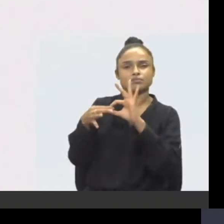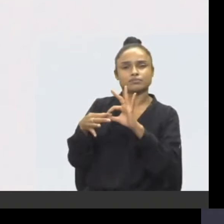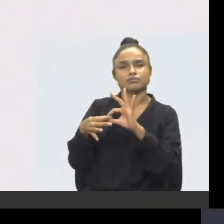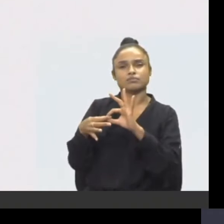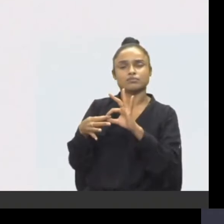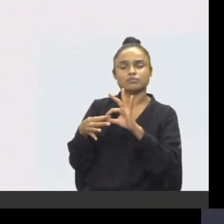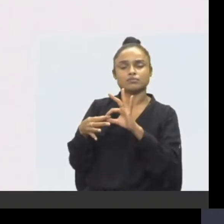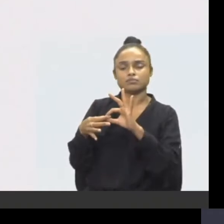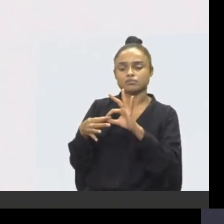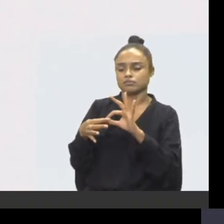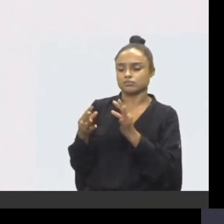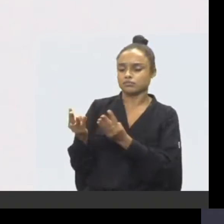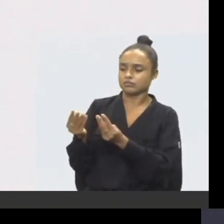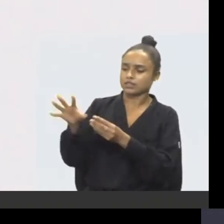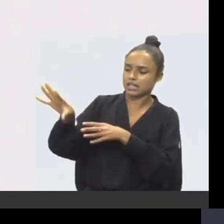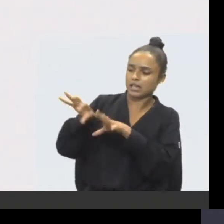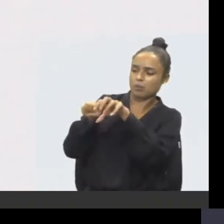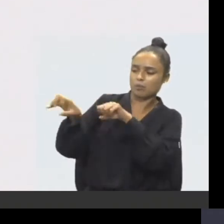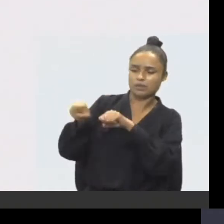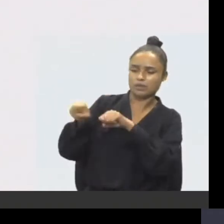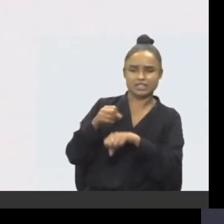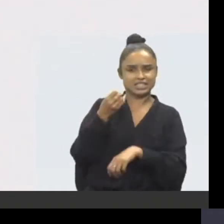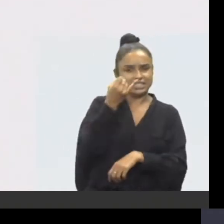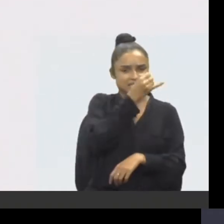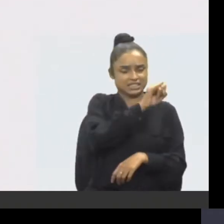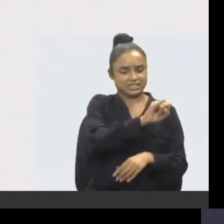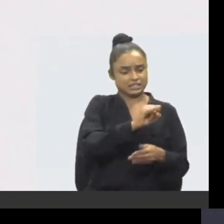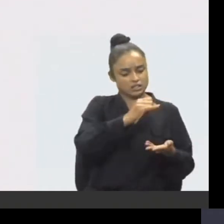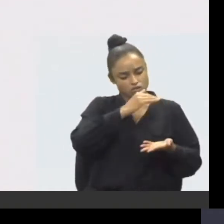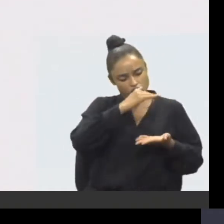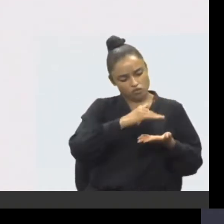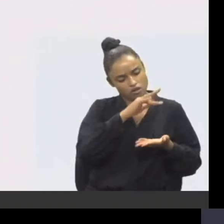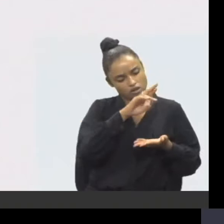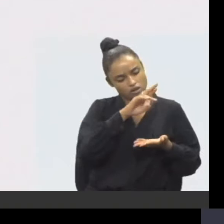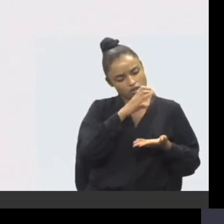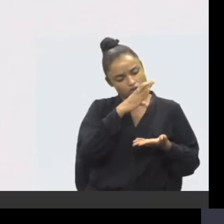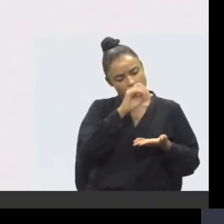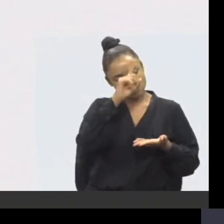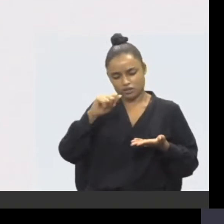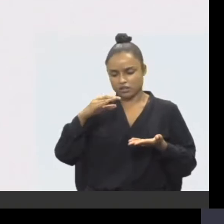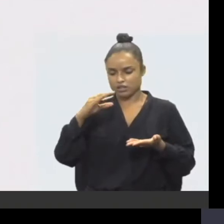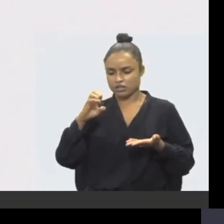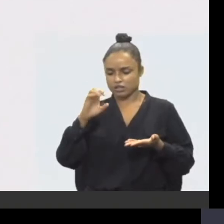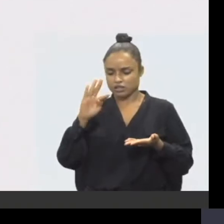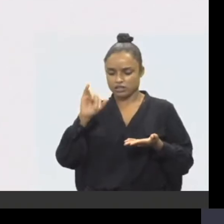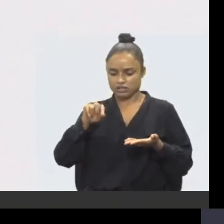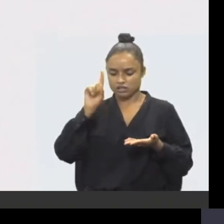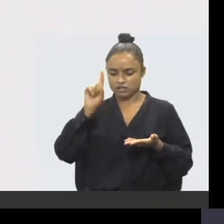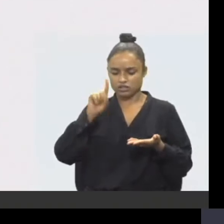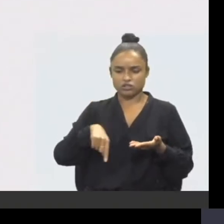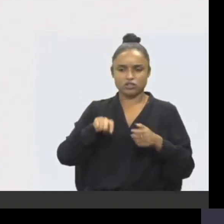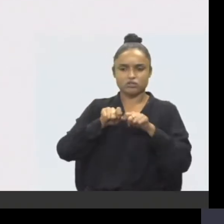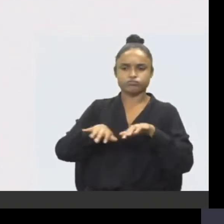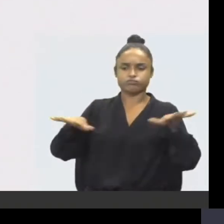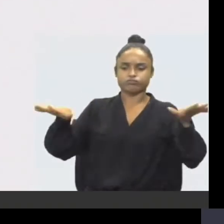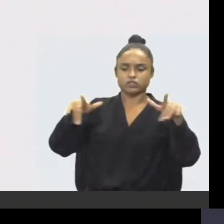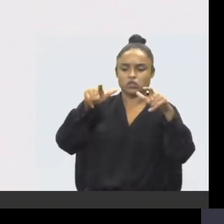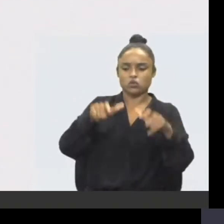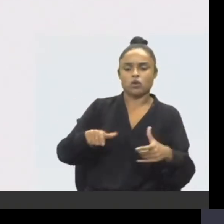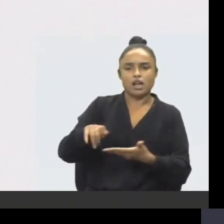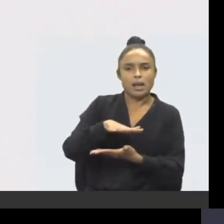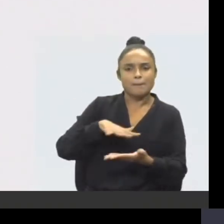aldeídos que se encontram no ambiente. Então, por exemplo, se eu deixar um frasco de aldeído e cetona aberto no ambiente, a 2,4 de